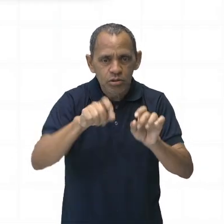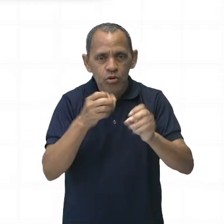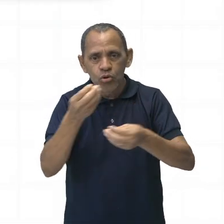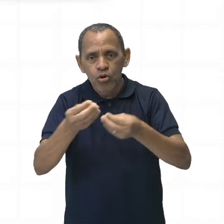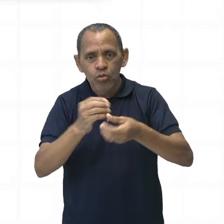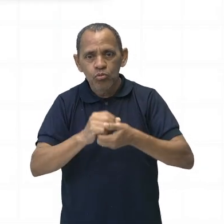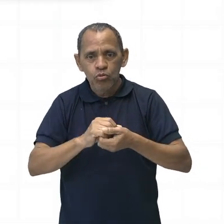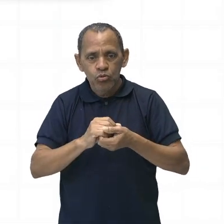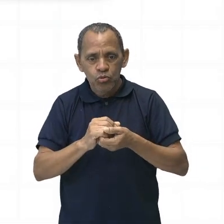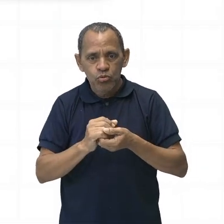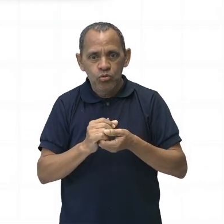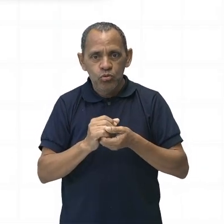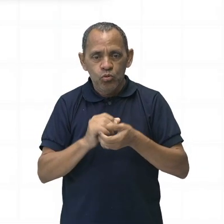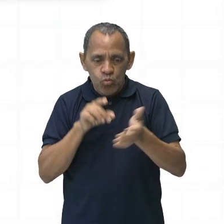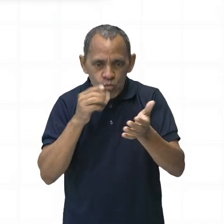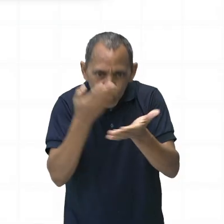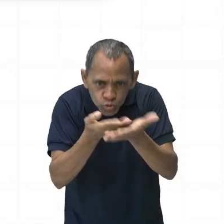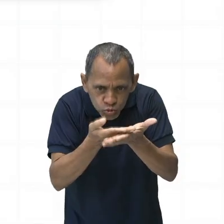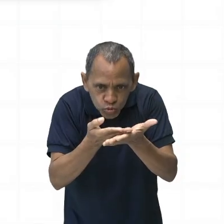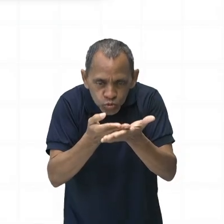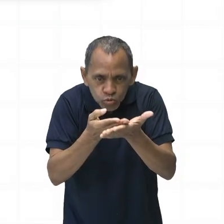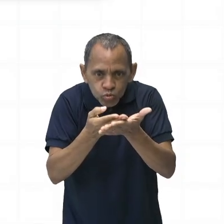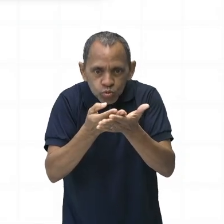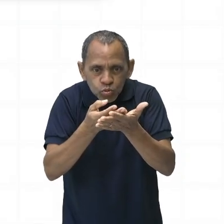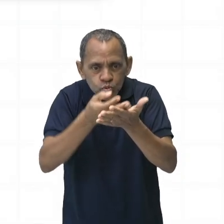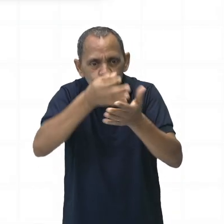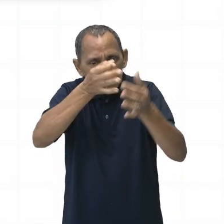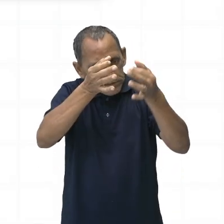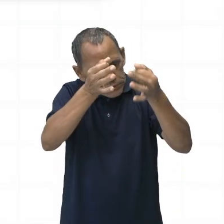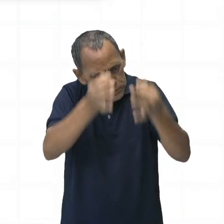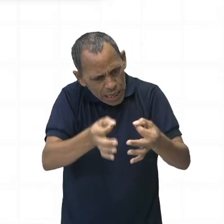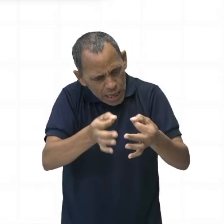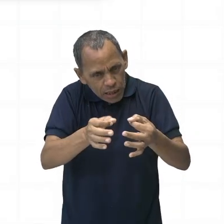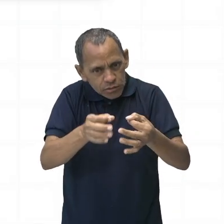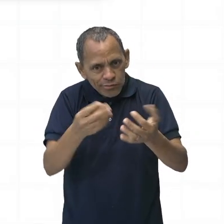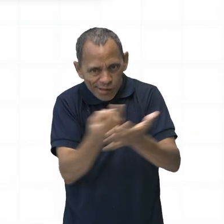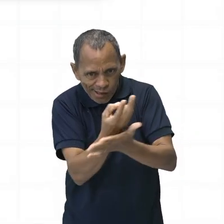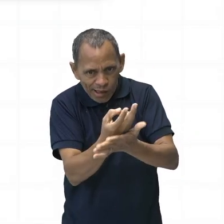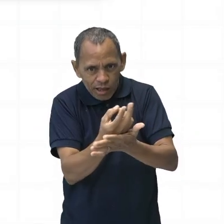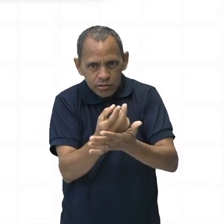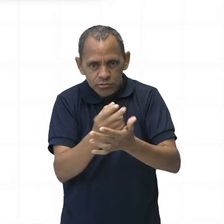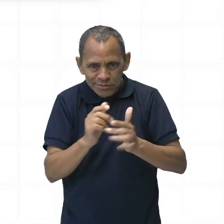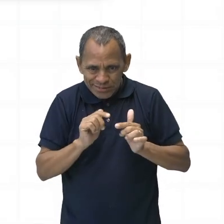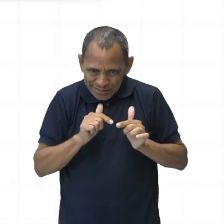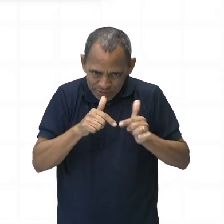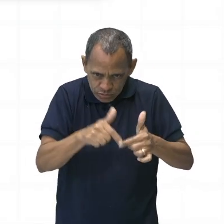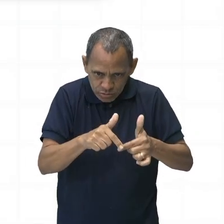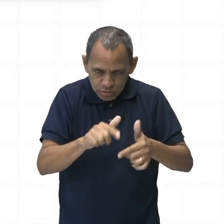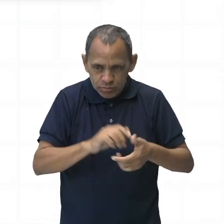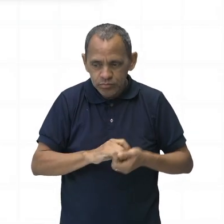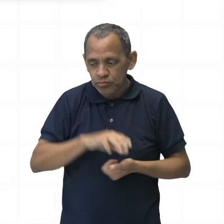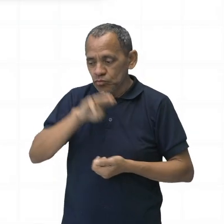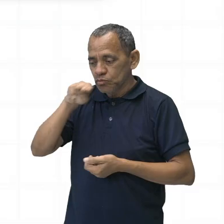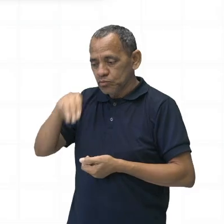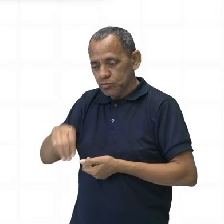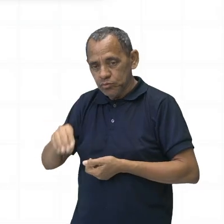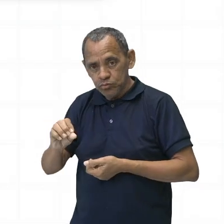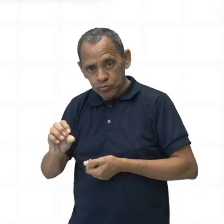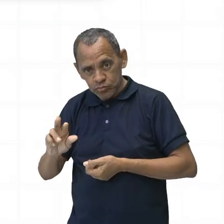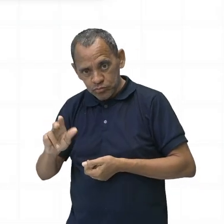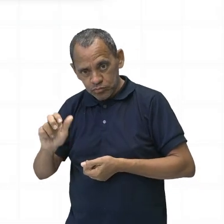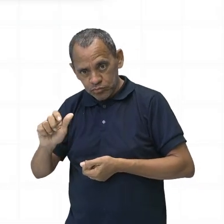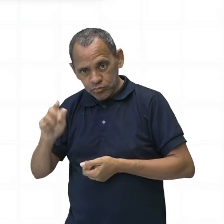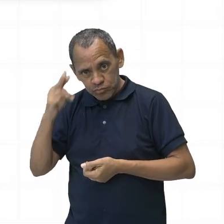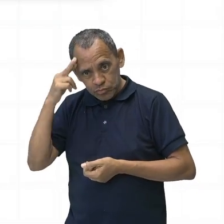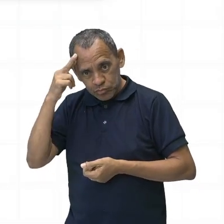refletir e valorar, e aqui, né, os valores que estão entremeados